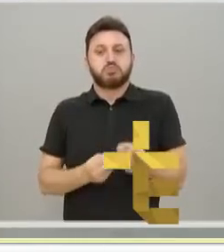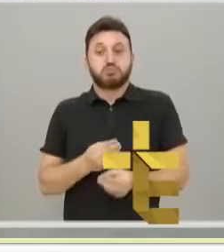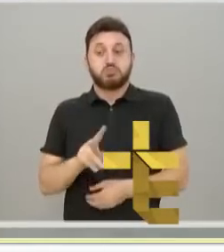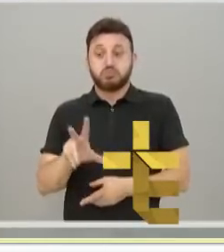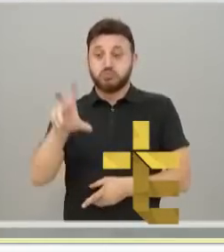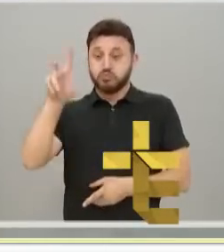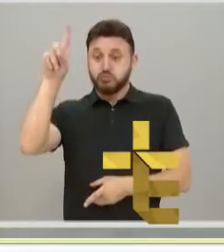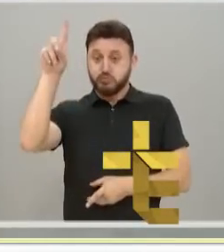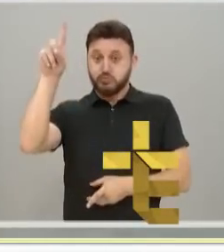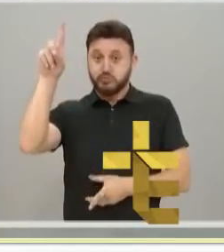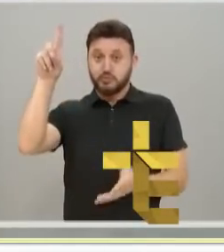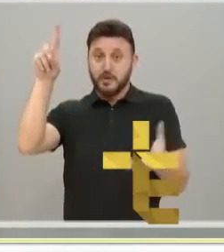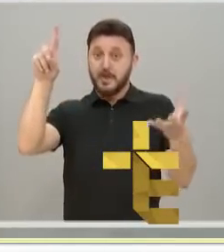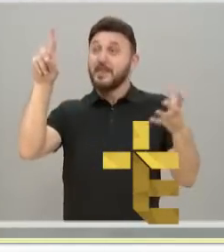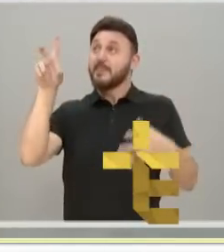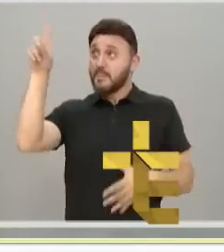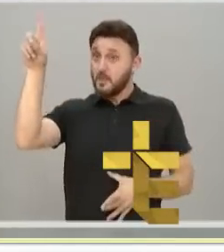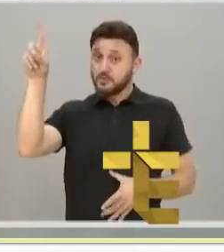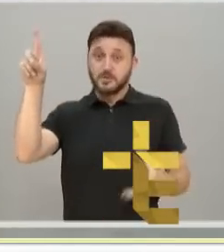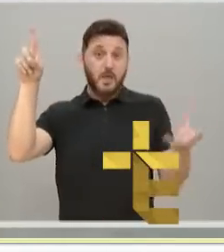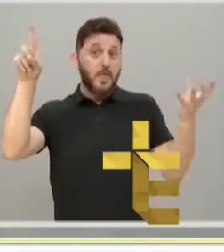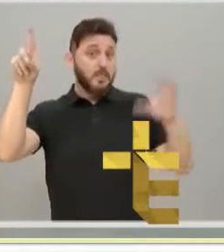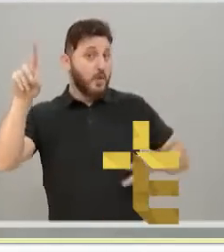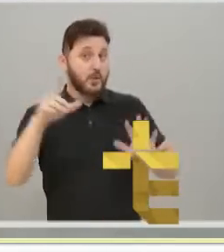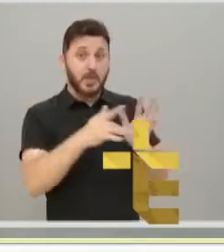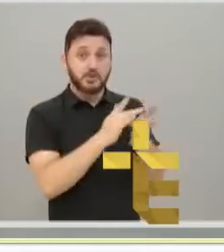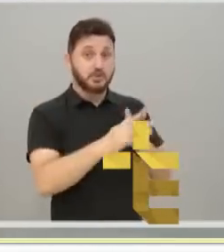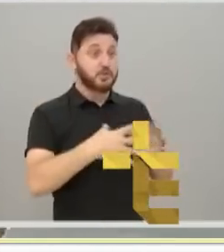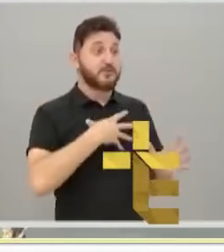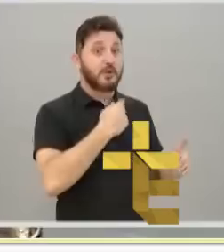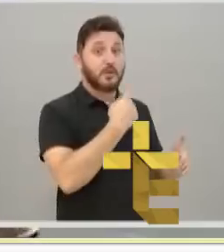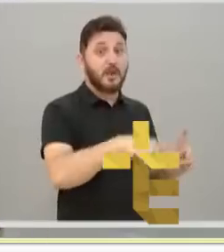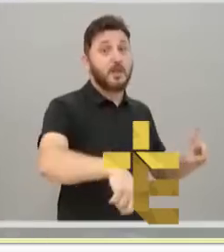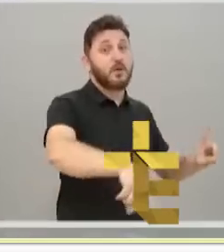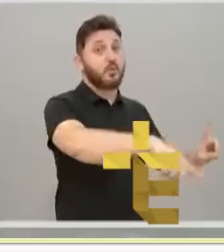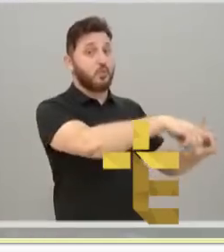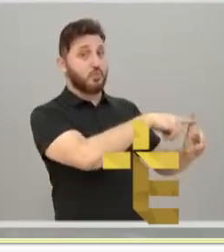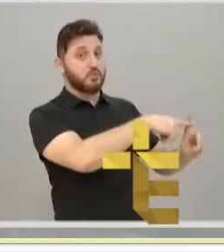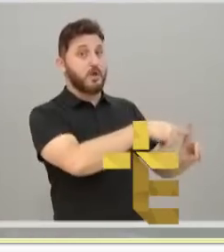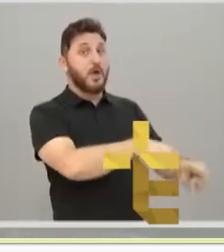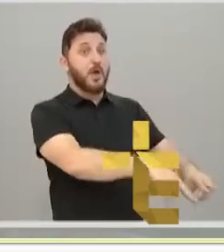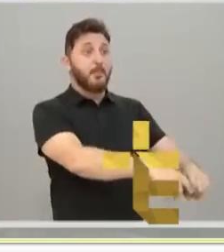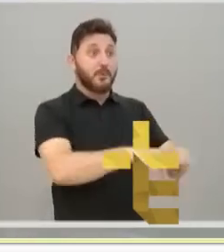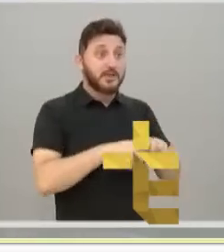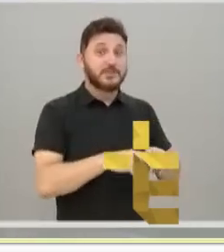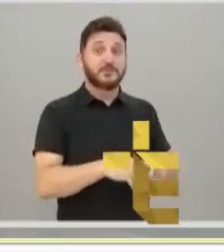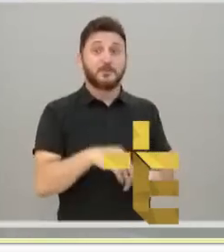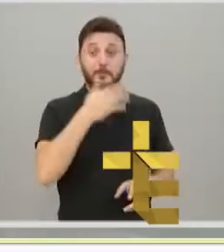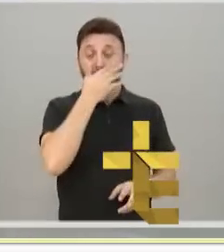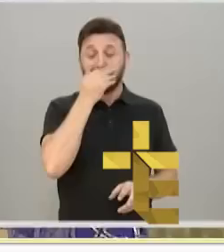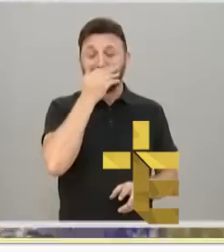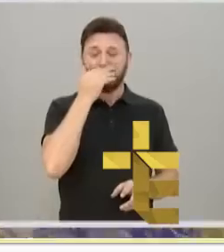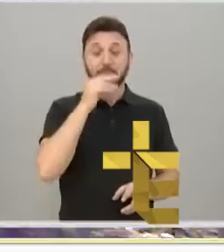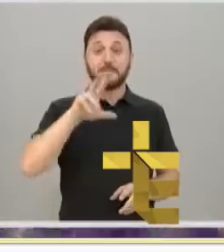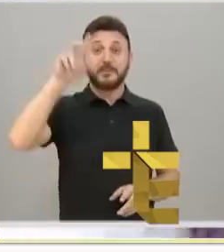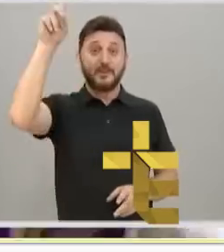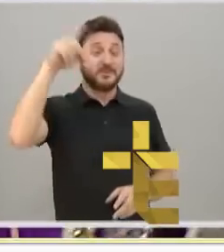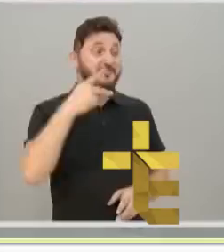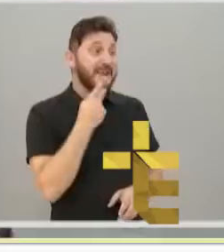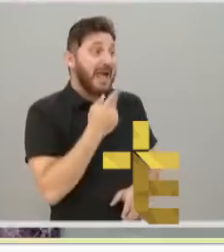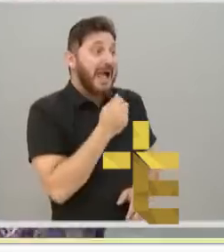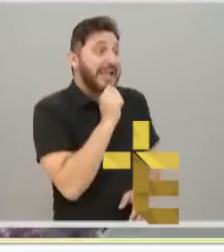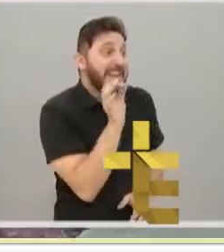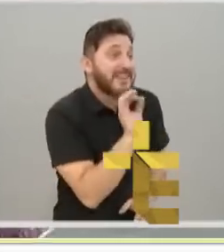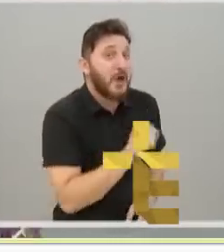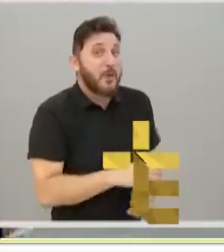Deus não queria seu filho na cruz. Por isso a hora era tardada e um novo ensinamento vinha, uma nova cura